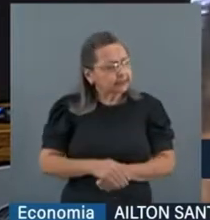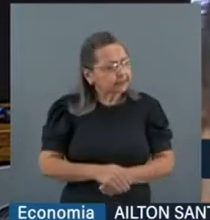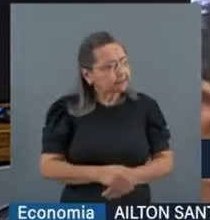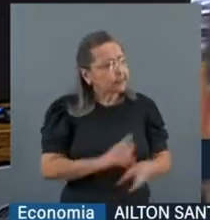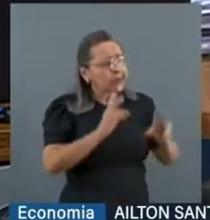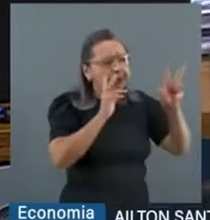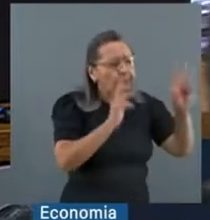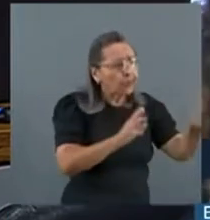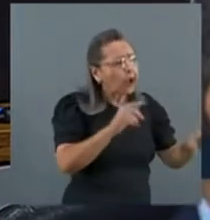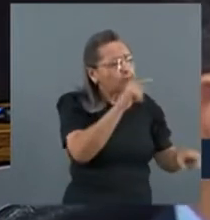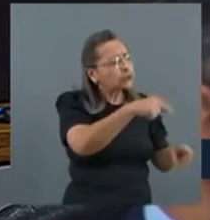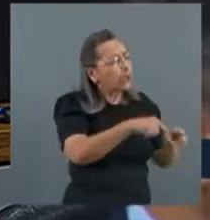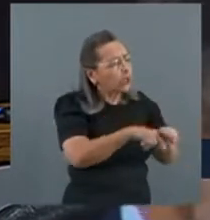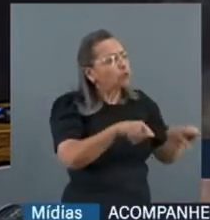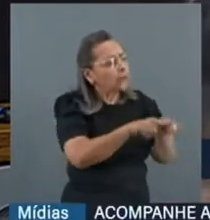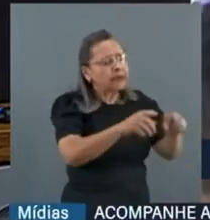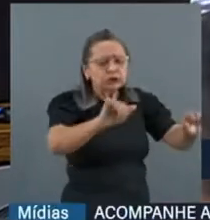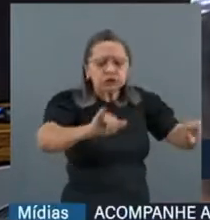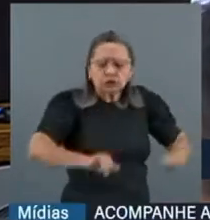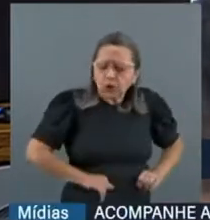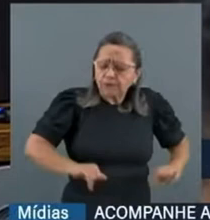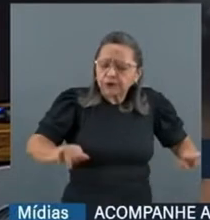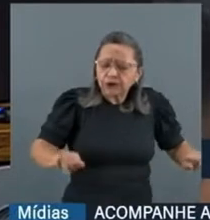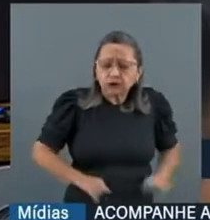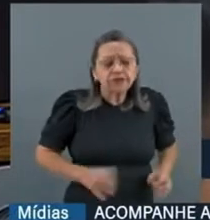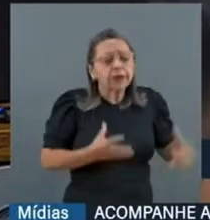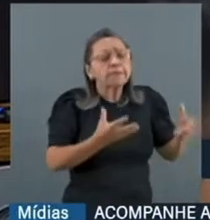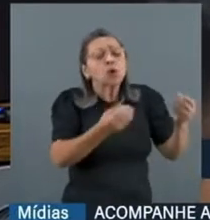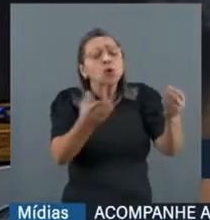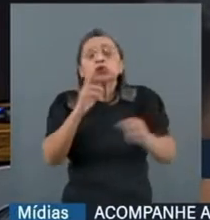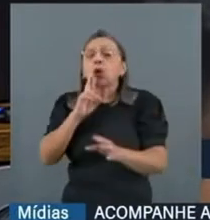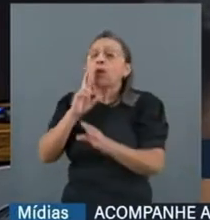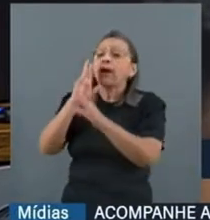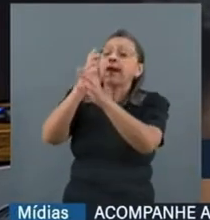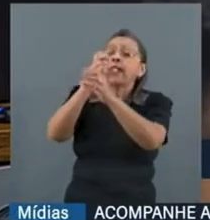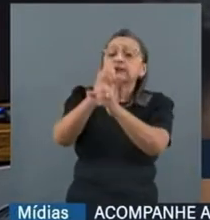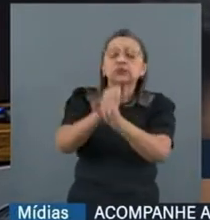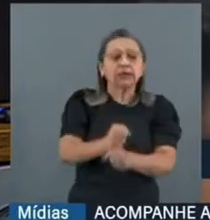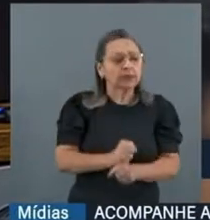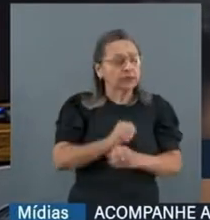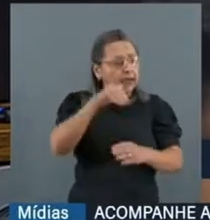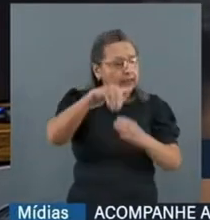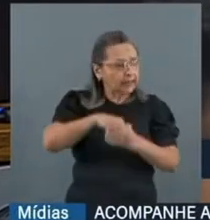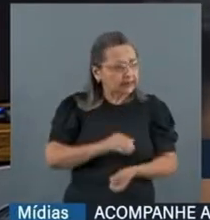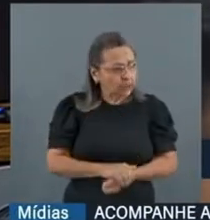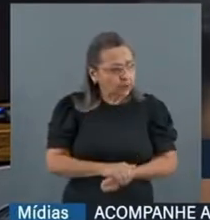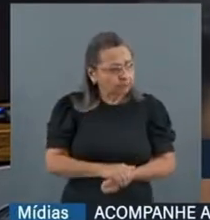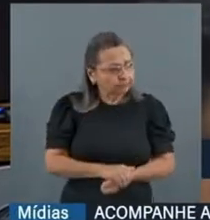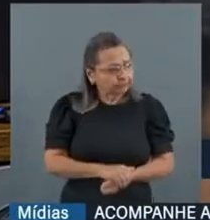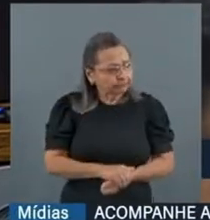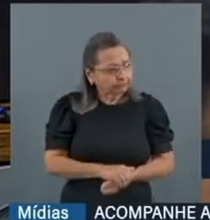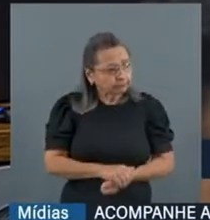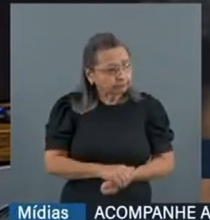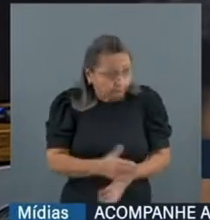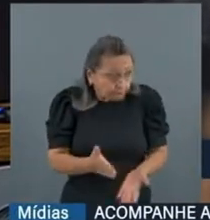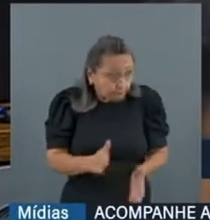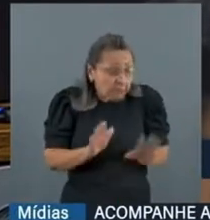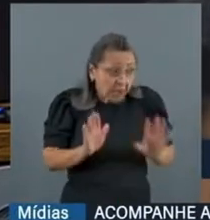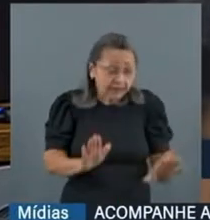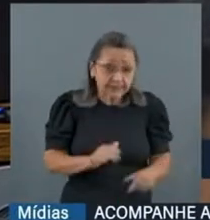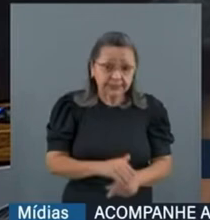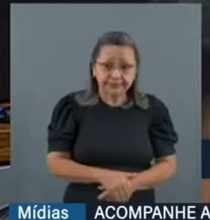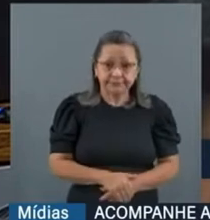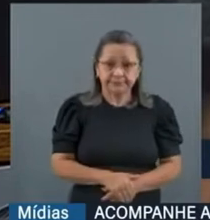senhor eu sofri muito com a perda da presidência da república por parte do presidente bolsonaro no entanto